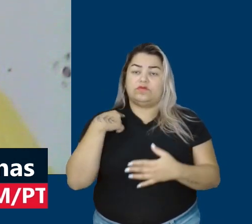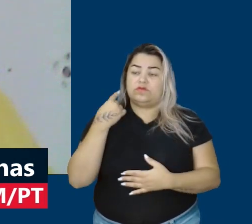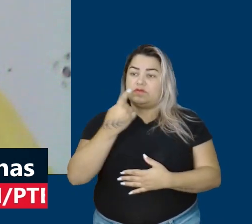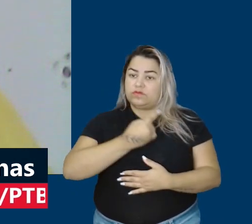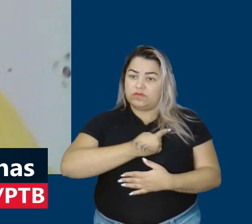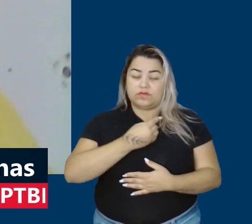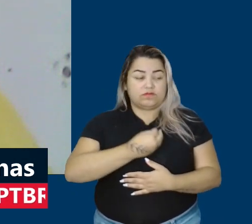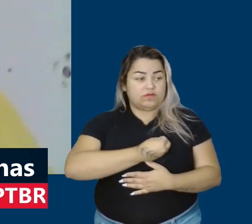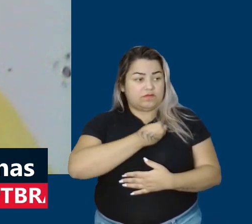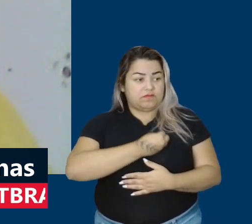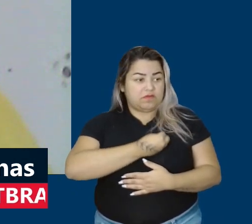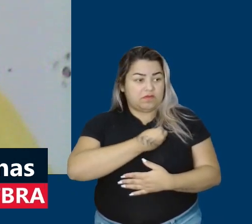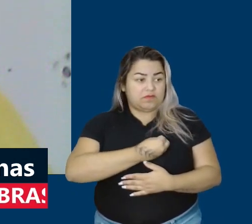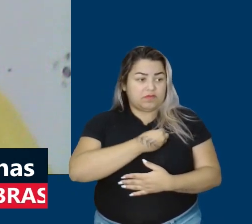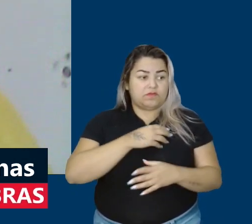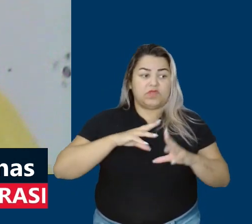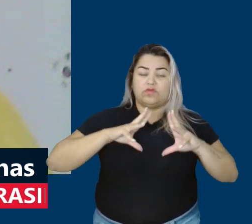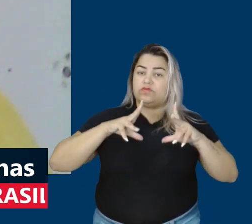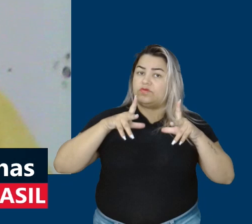vive,